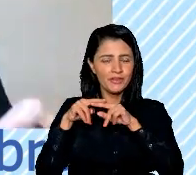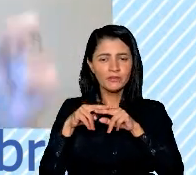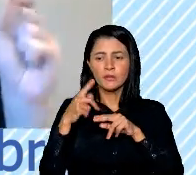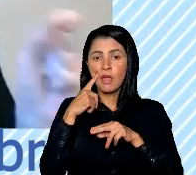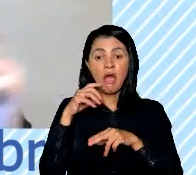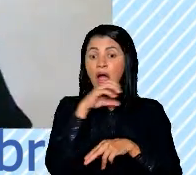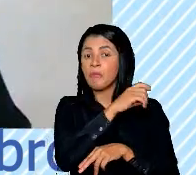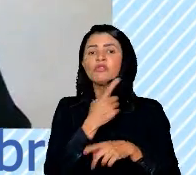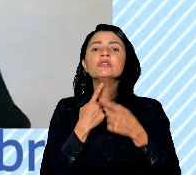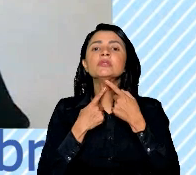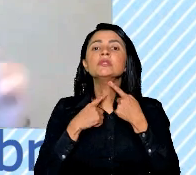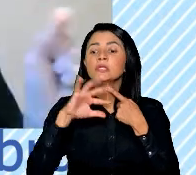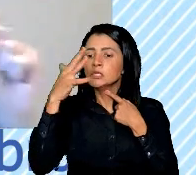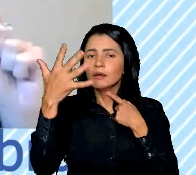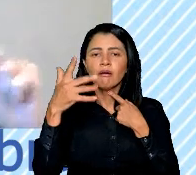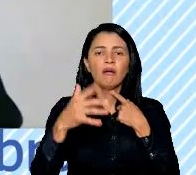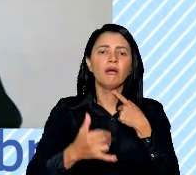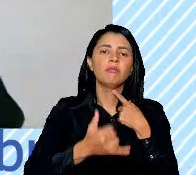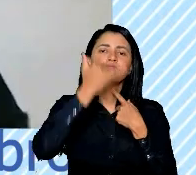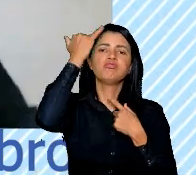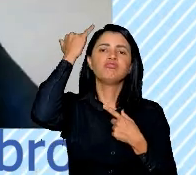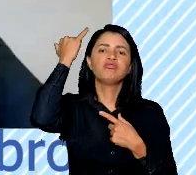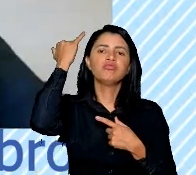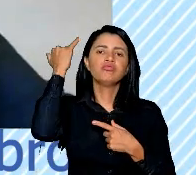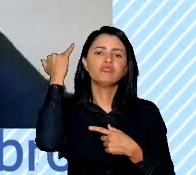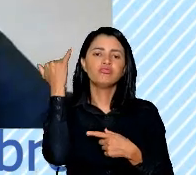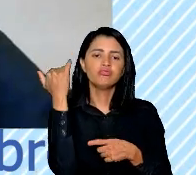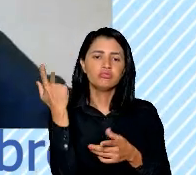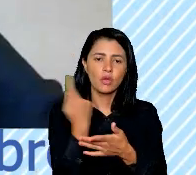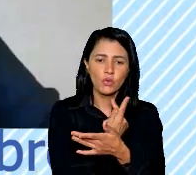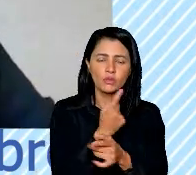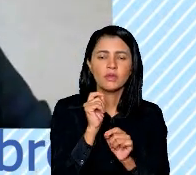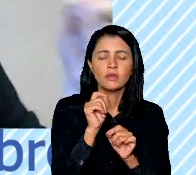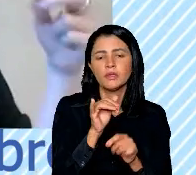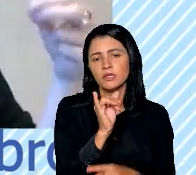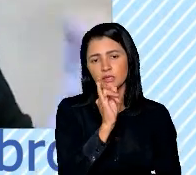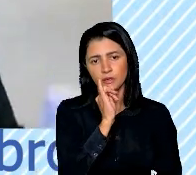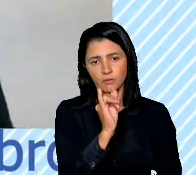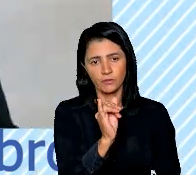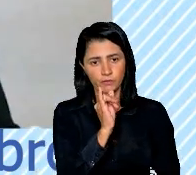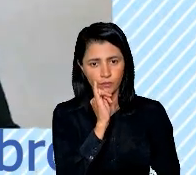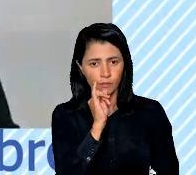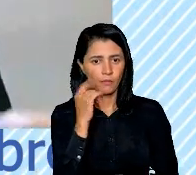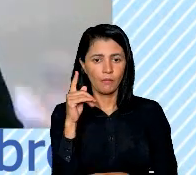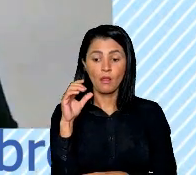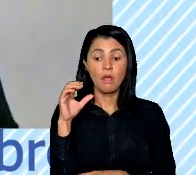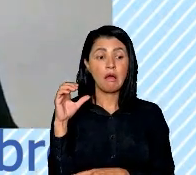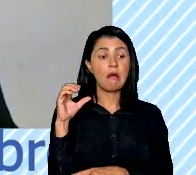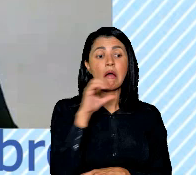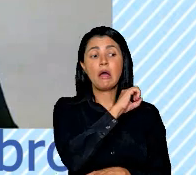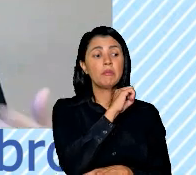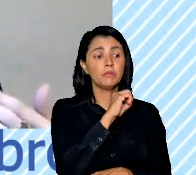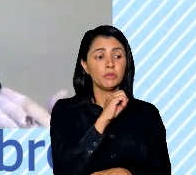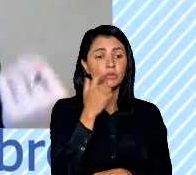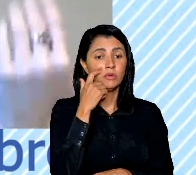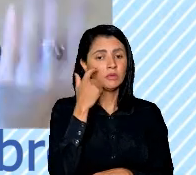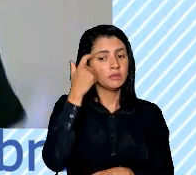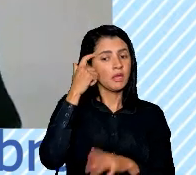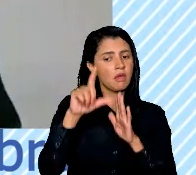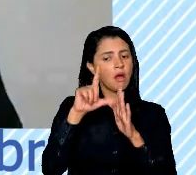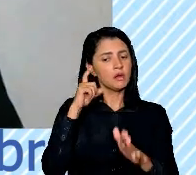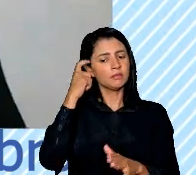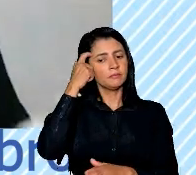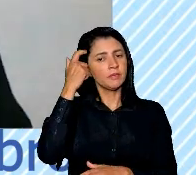pressas resulta num fracasso. É o que acontece, por exemplo, quando rápido demais, sem meditar,